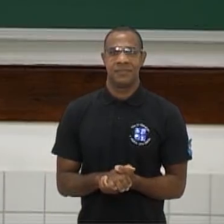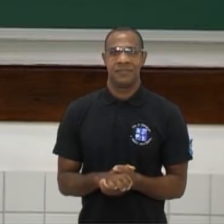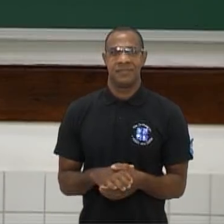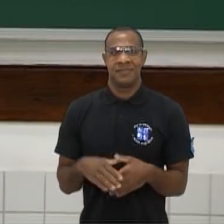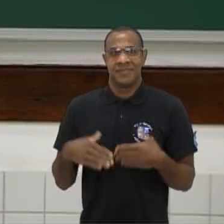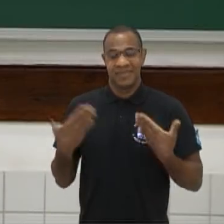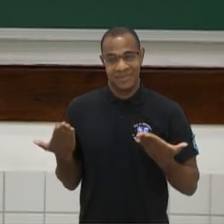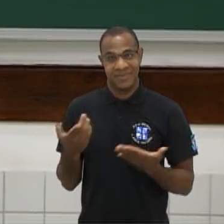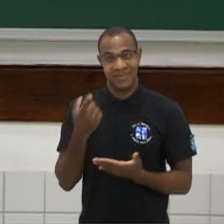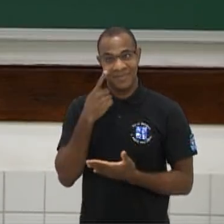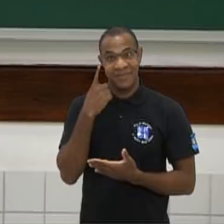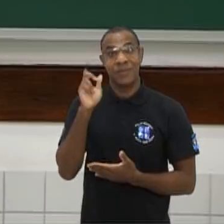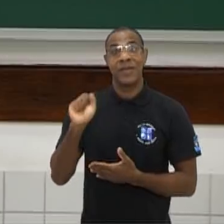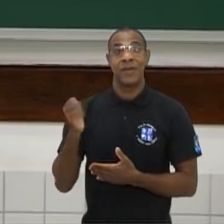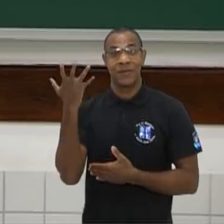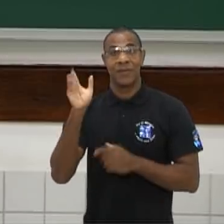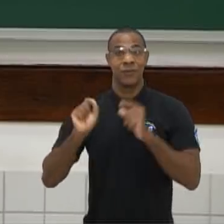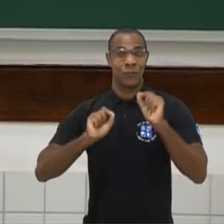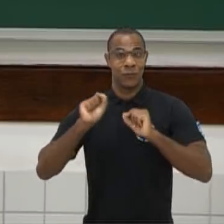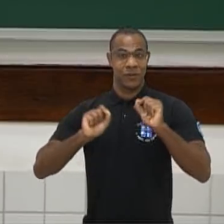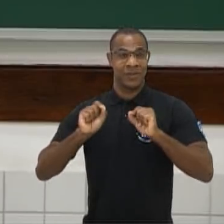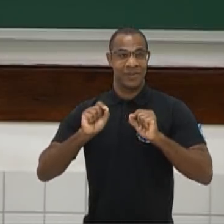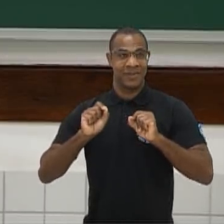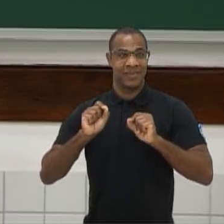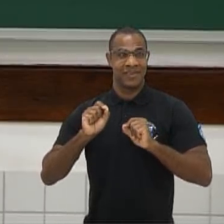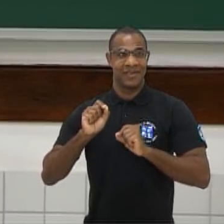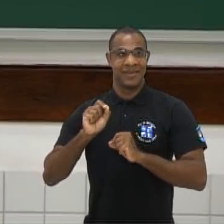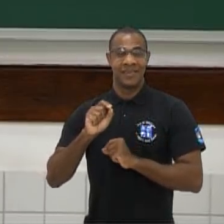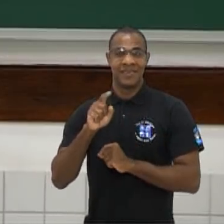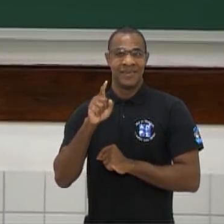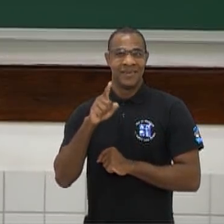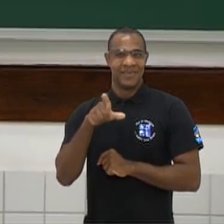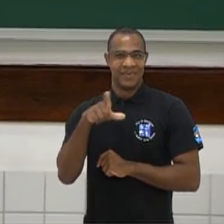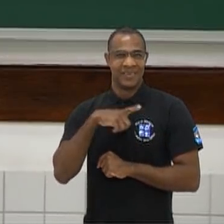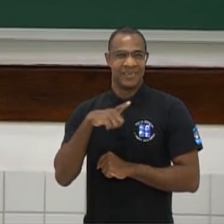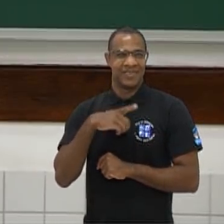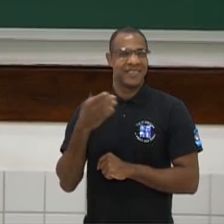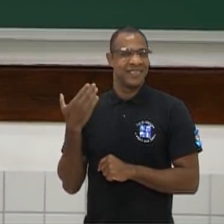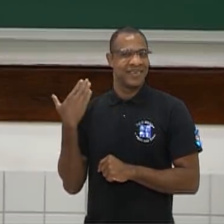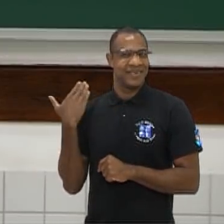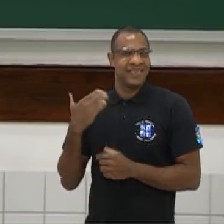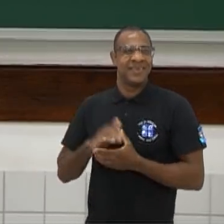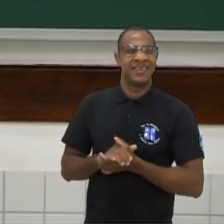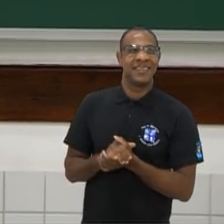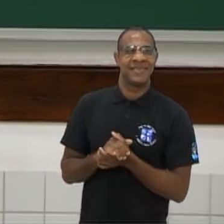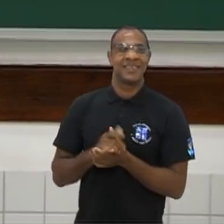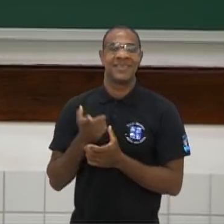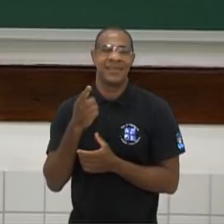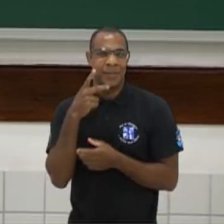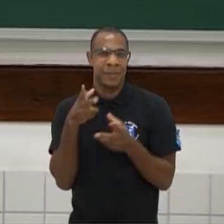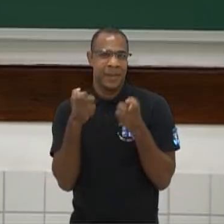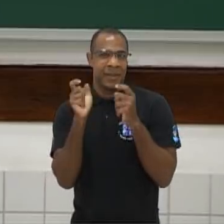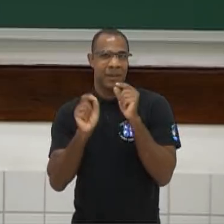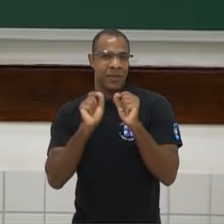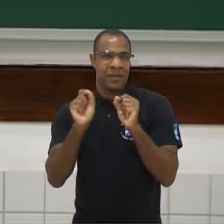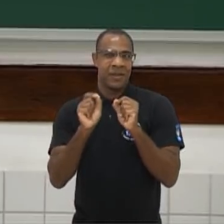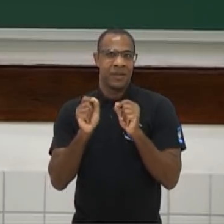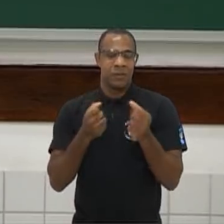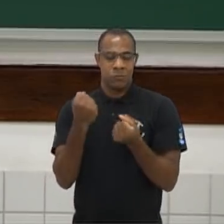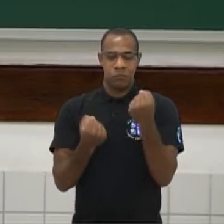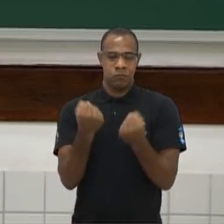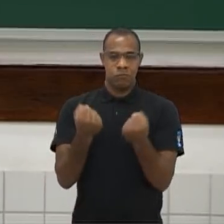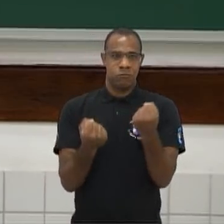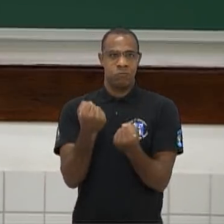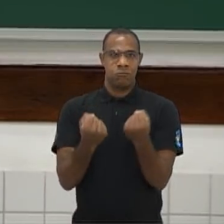Prezado estudante, o que acontece? Para quem já tem uma idade um pouco maior ali, já tirou a CNH, então percebe que no trânsito, quando você